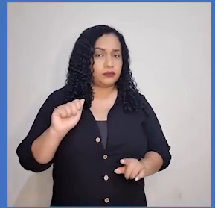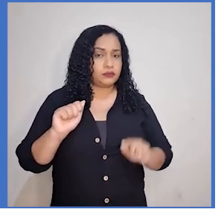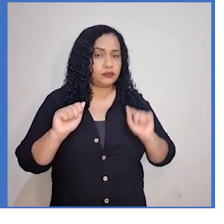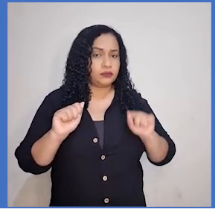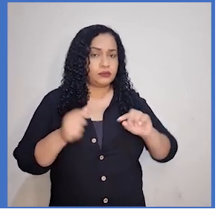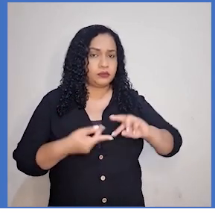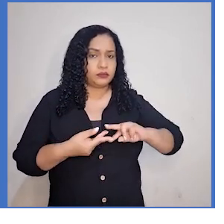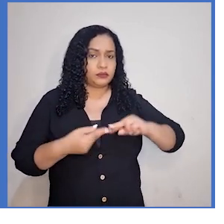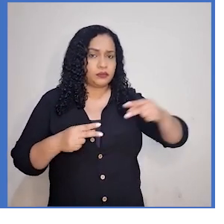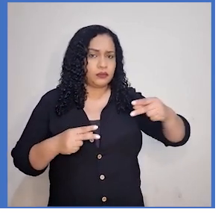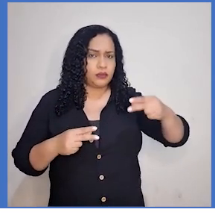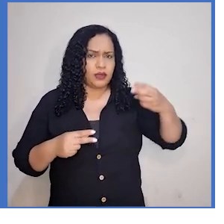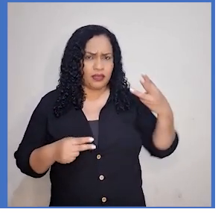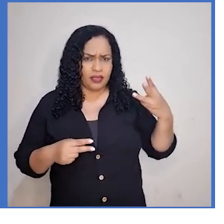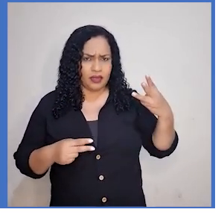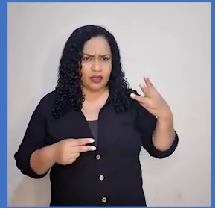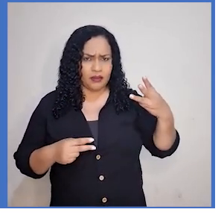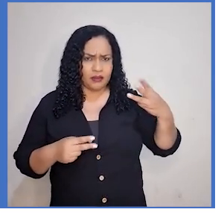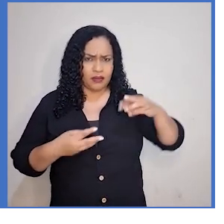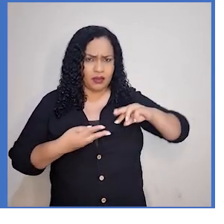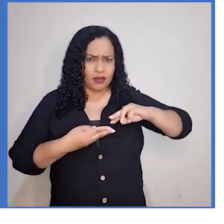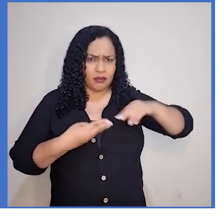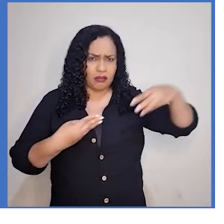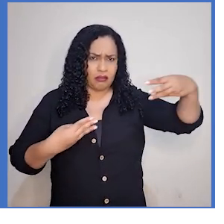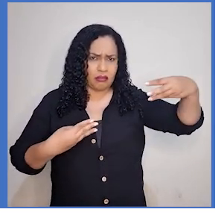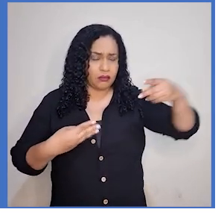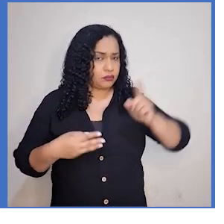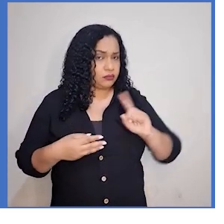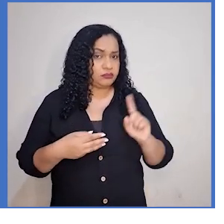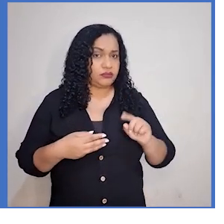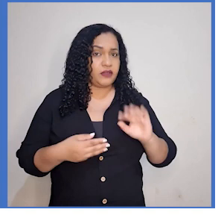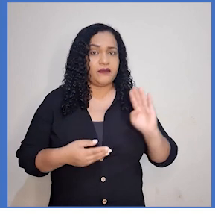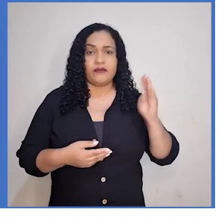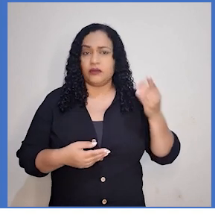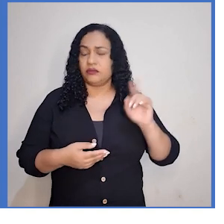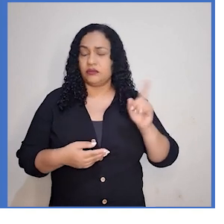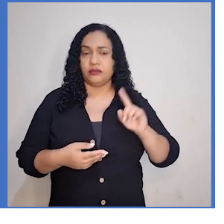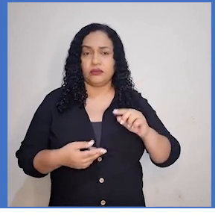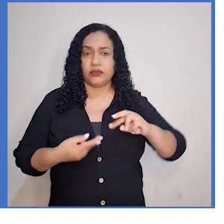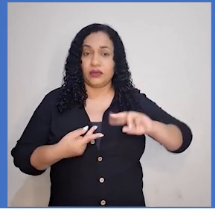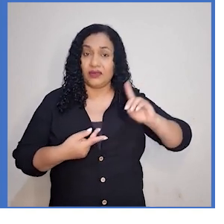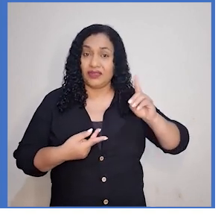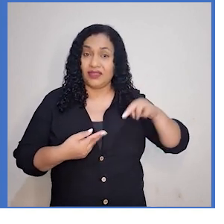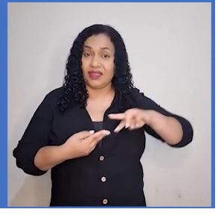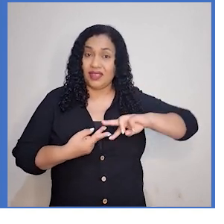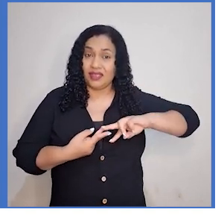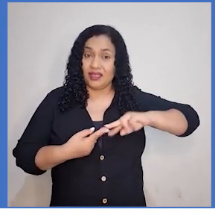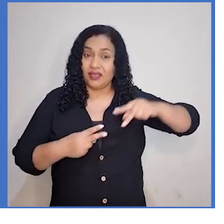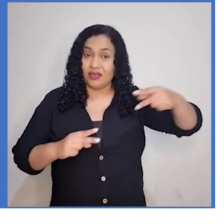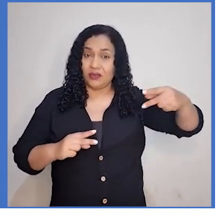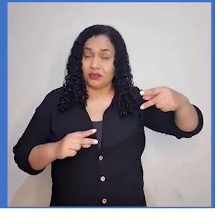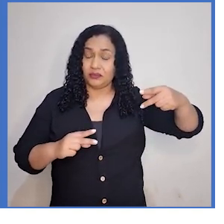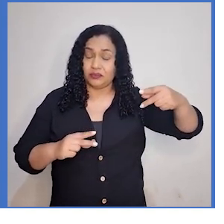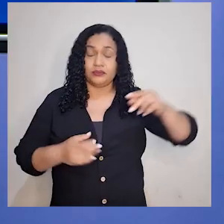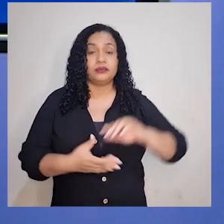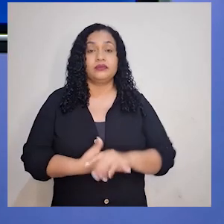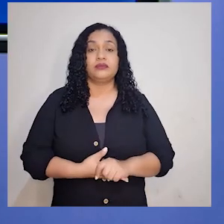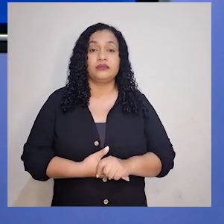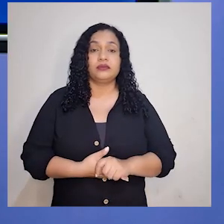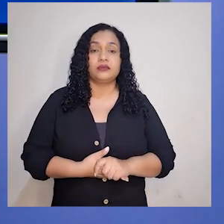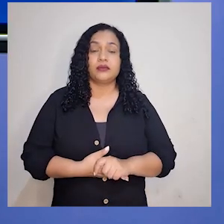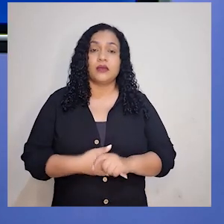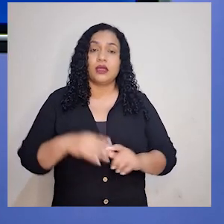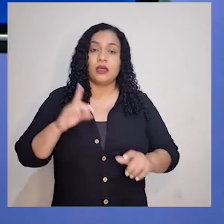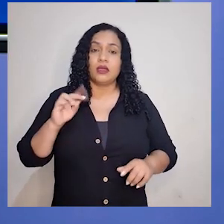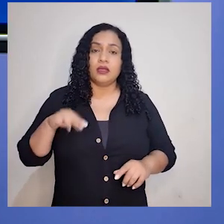de DNA, em geral, é uma tripla hélice. Aqui já sabemos que é falsa. A molécula de DNA não é tripla hélice.